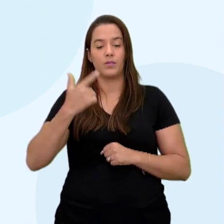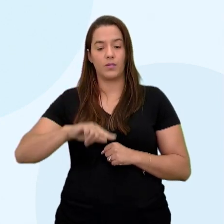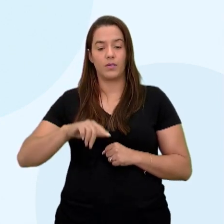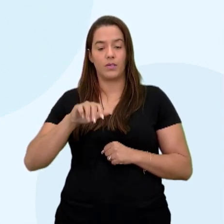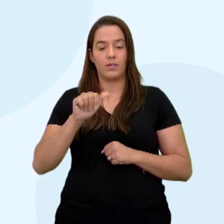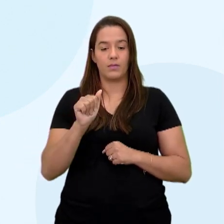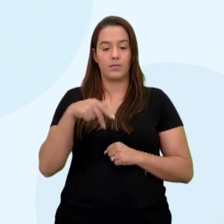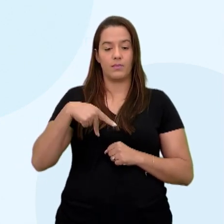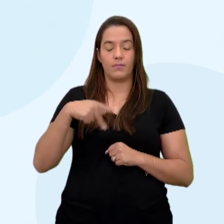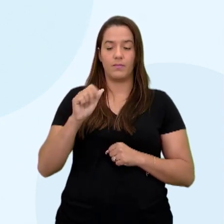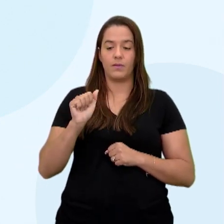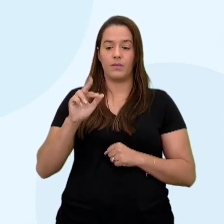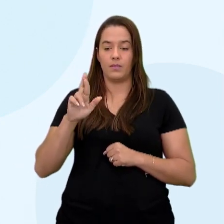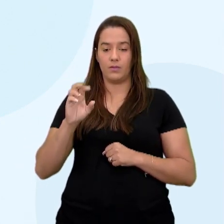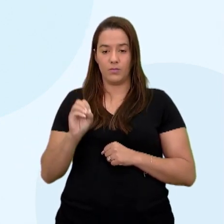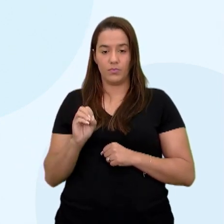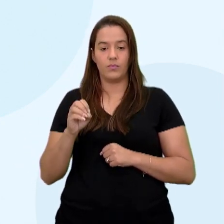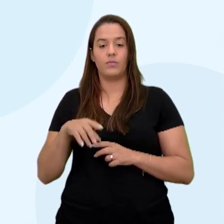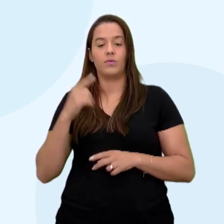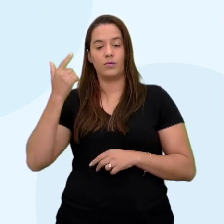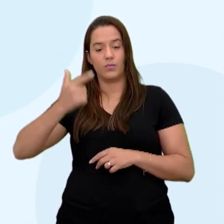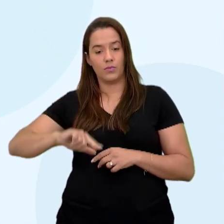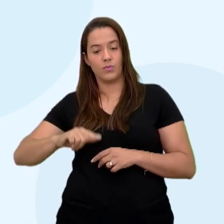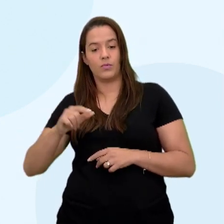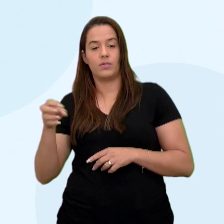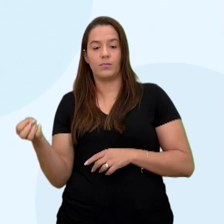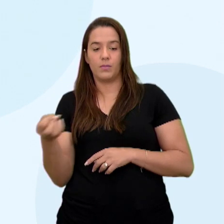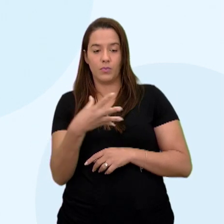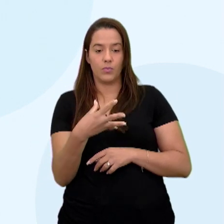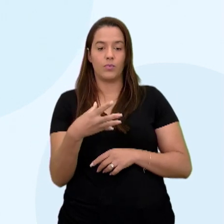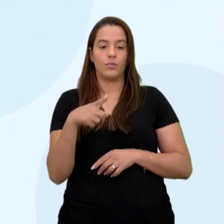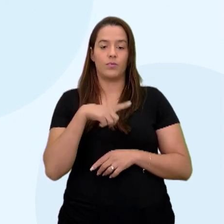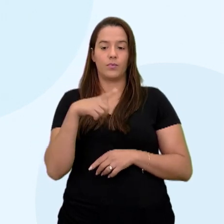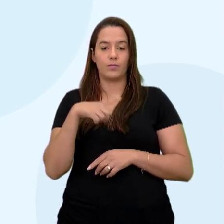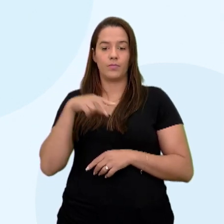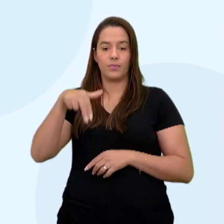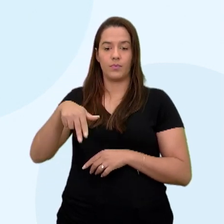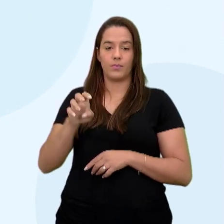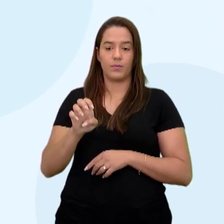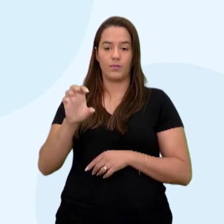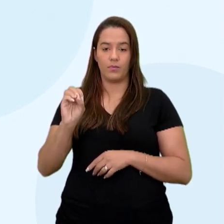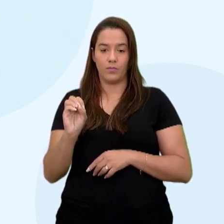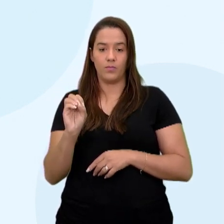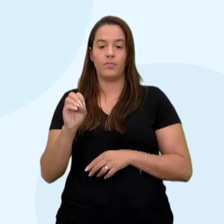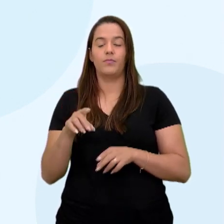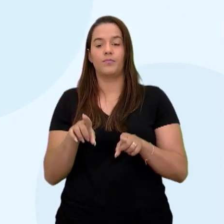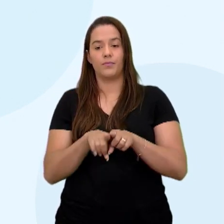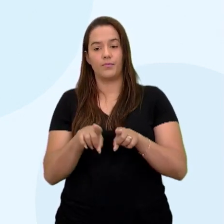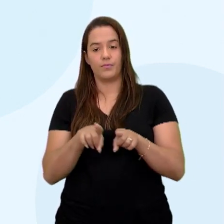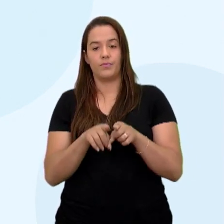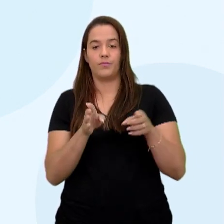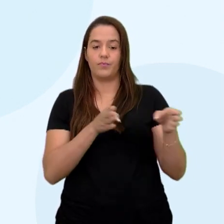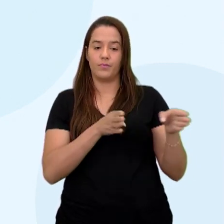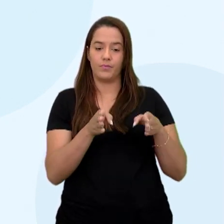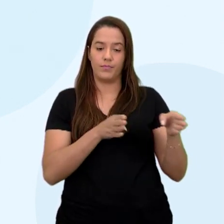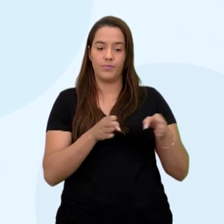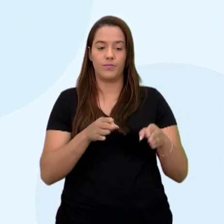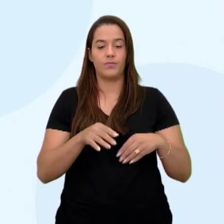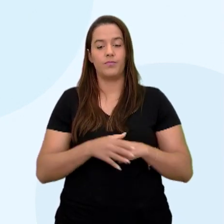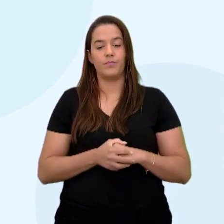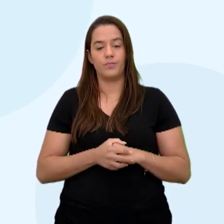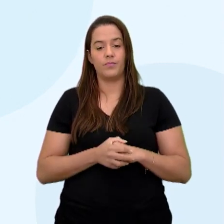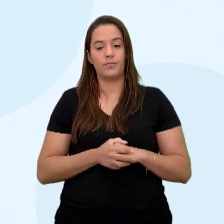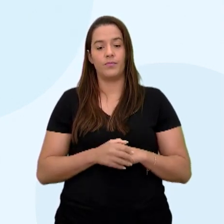falando antigo, o Neo, que é novo aí, falando aí do Miloceno e o Plioceno, e